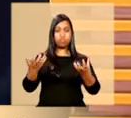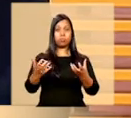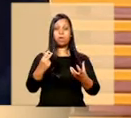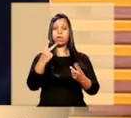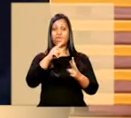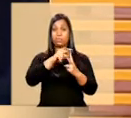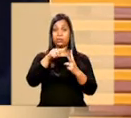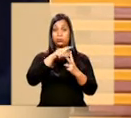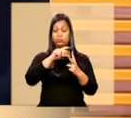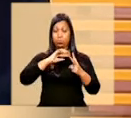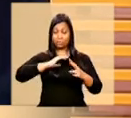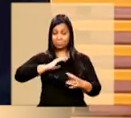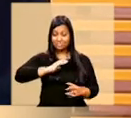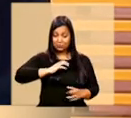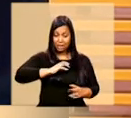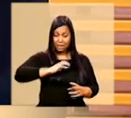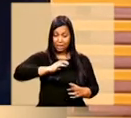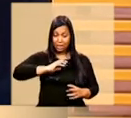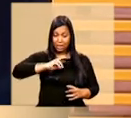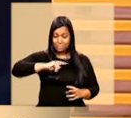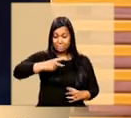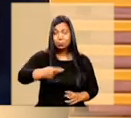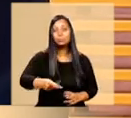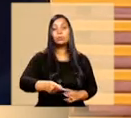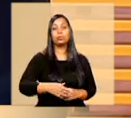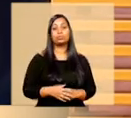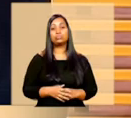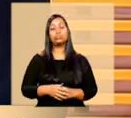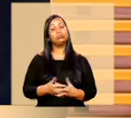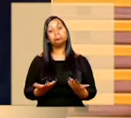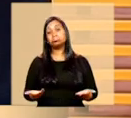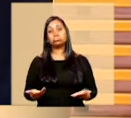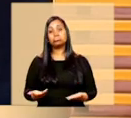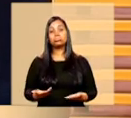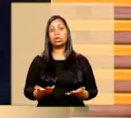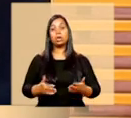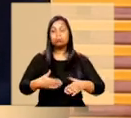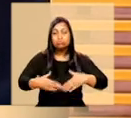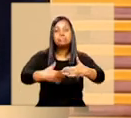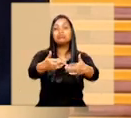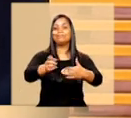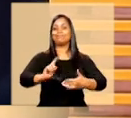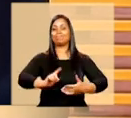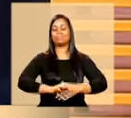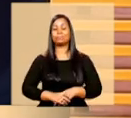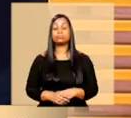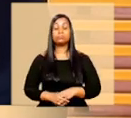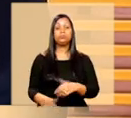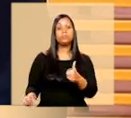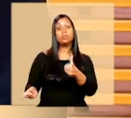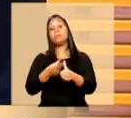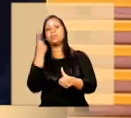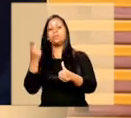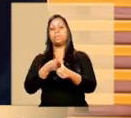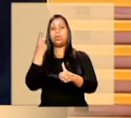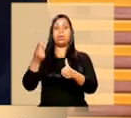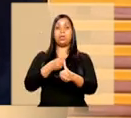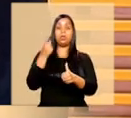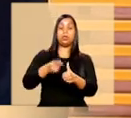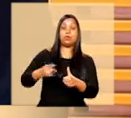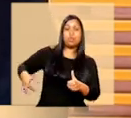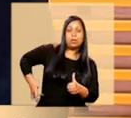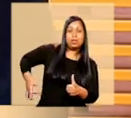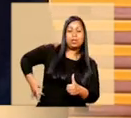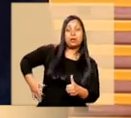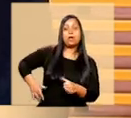2 transplantes de pulmão, mas devido a toda a complexidade, a coisa não foi muito para frente, né? O primeiro transplante renal na